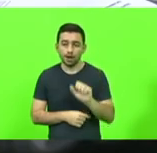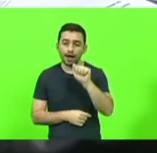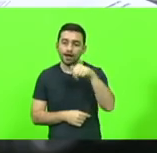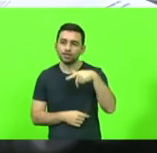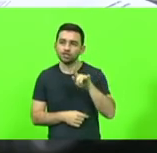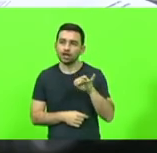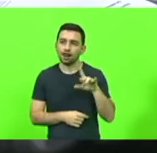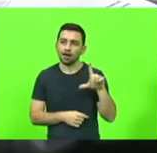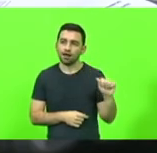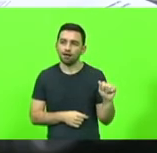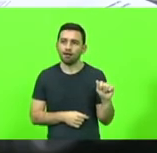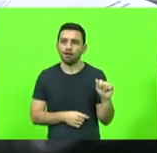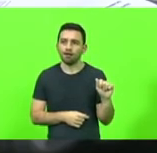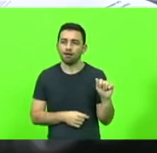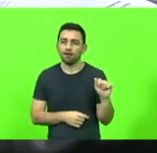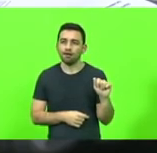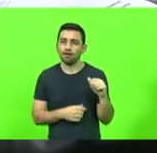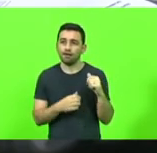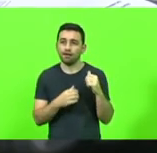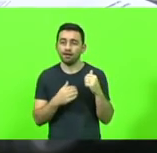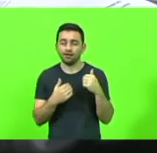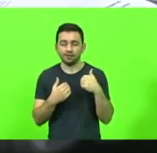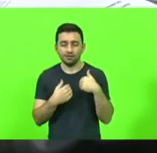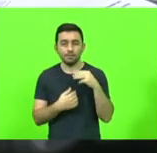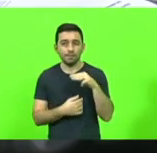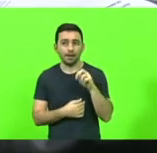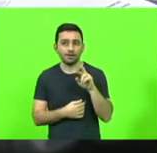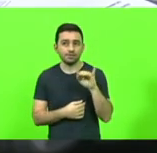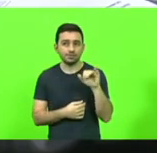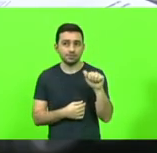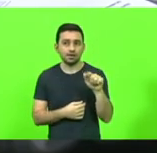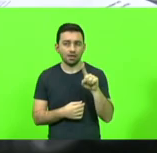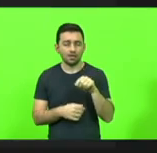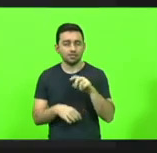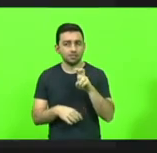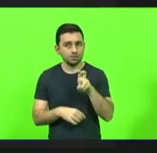Cash. Também lembrando, Marisa, 5 a 7 minutos.